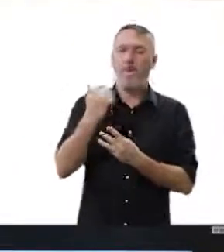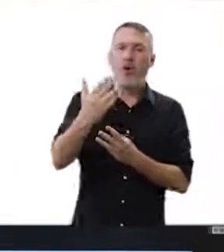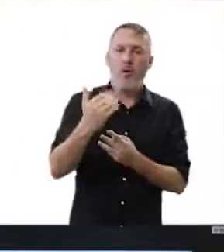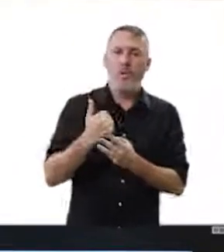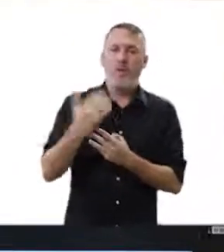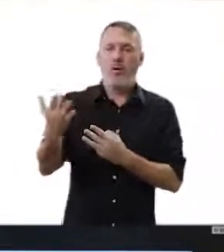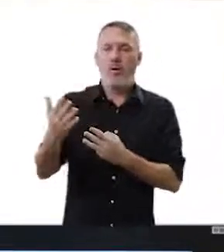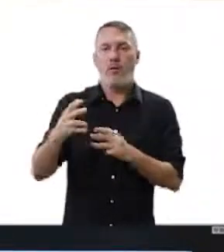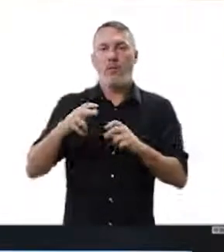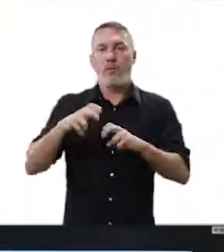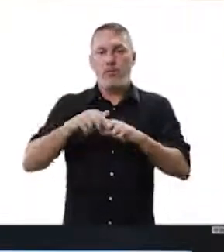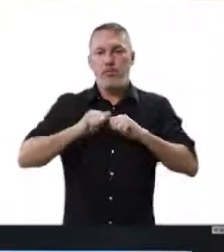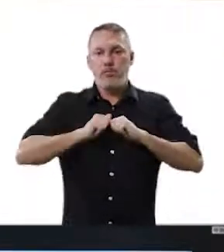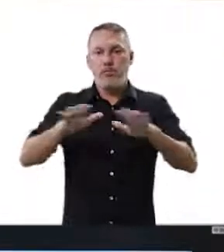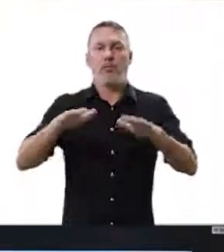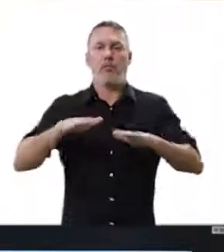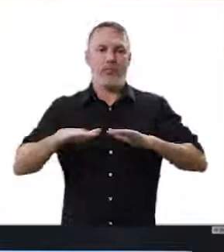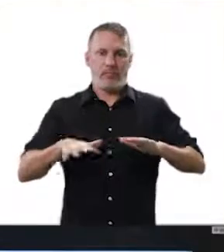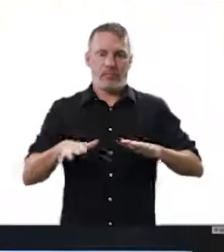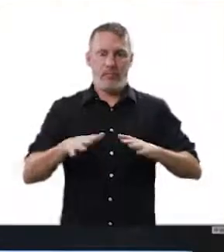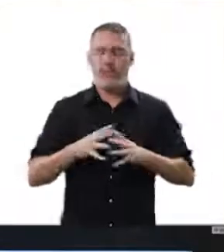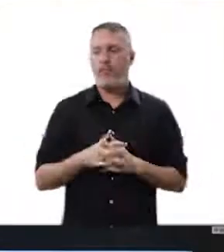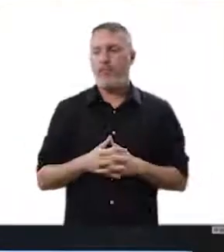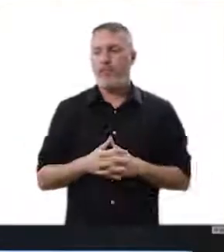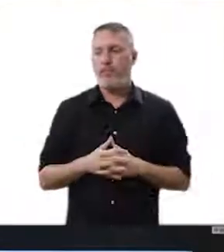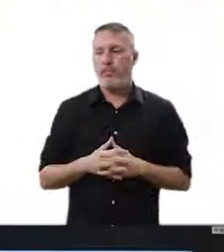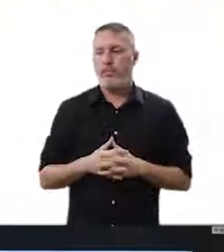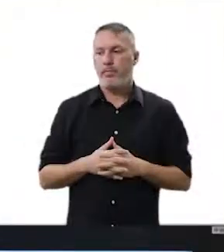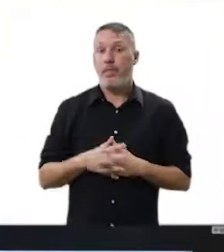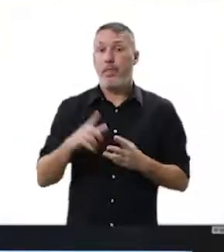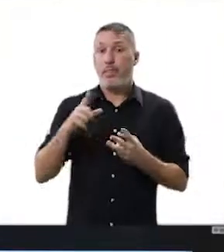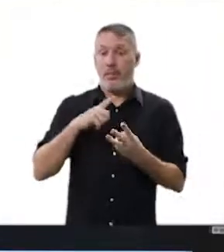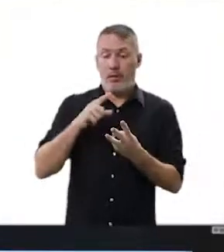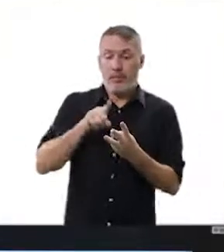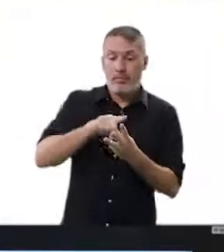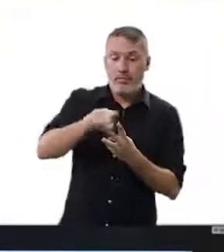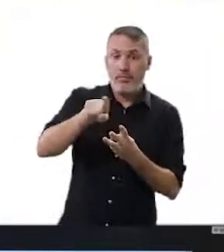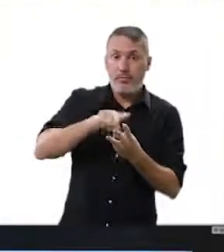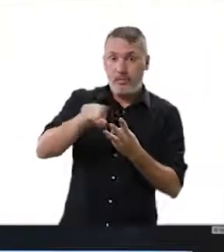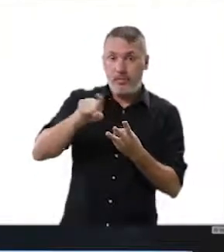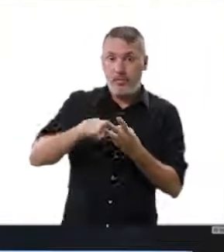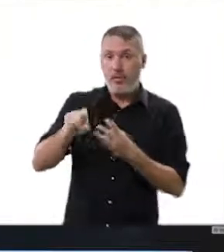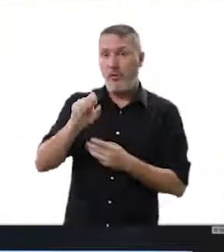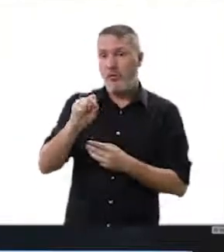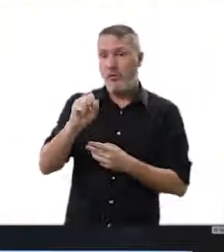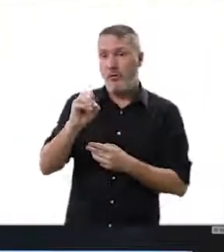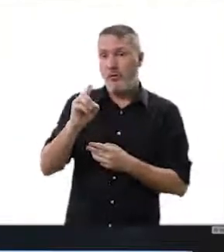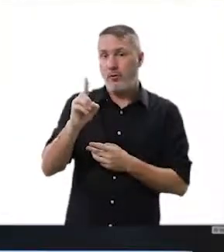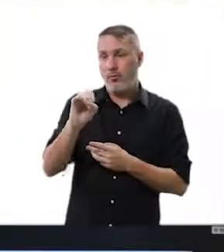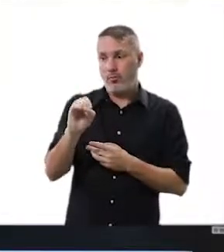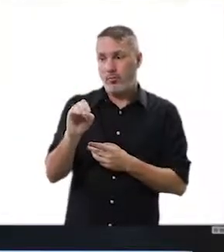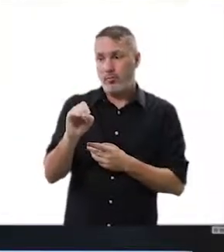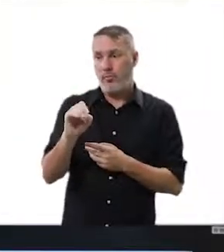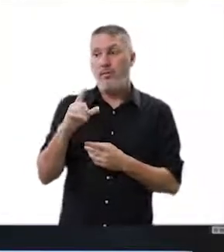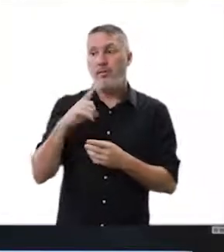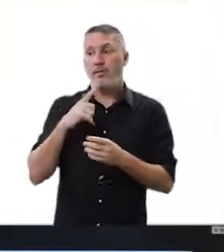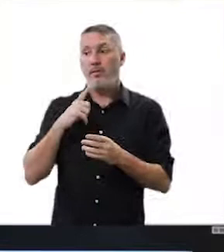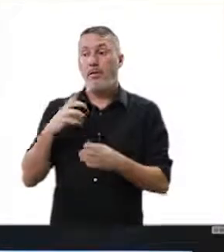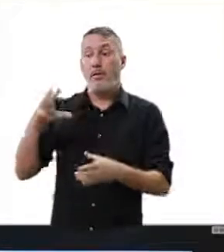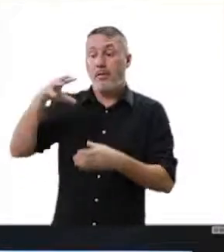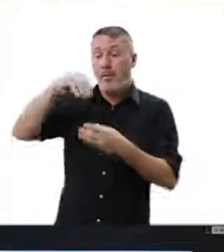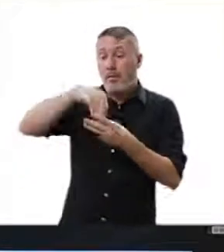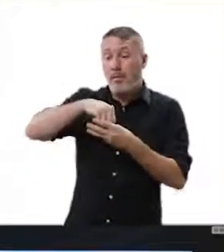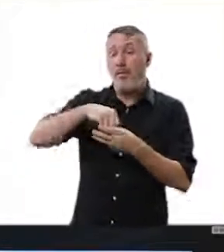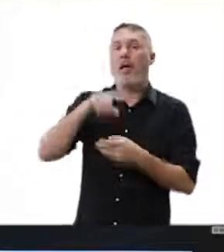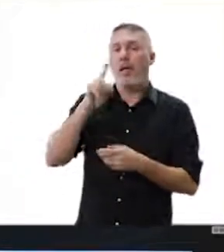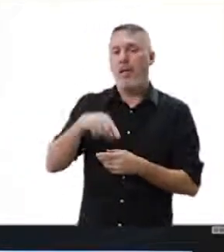ter 2 sítios para ele. Então, vão entrar 2 potássios ali, vai ter utilização de ATP